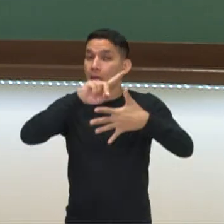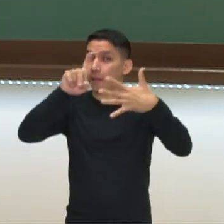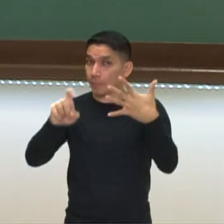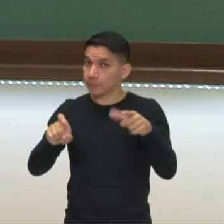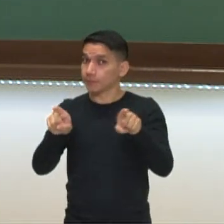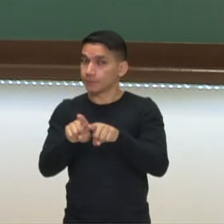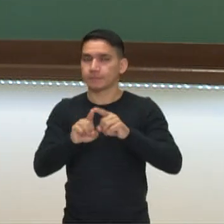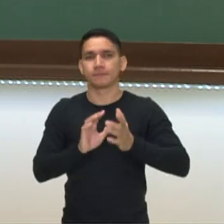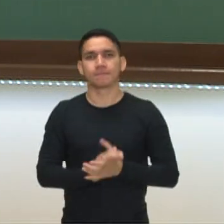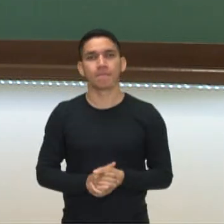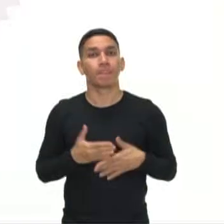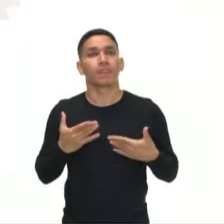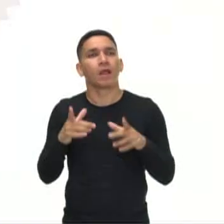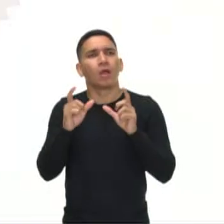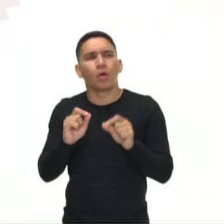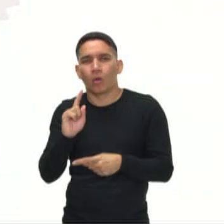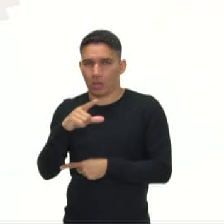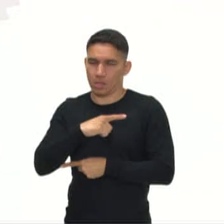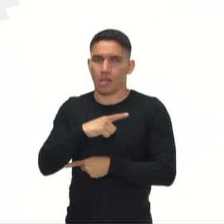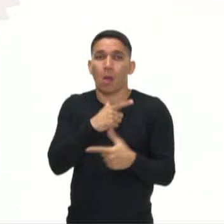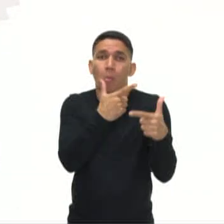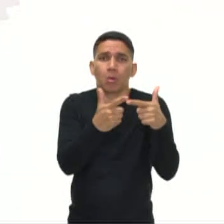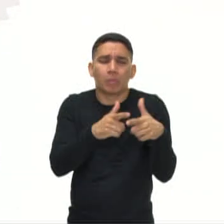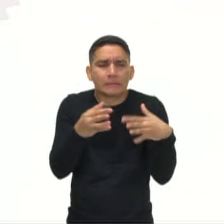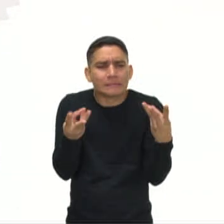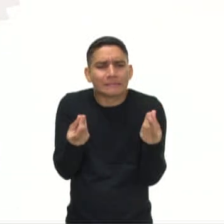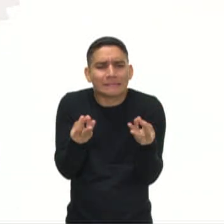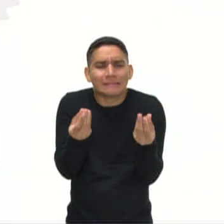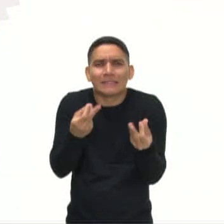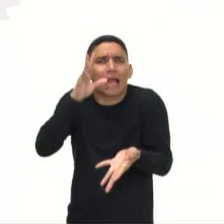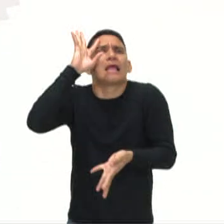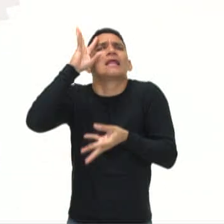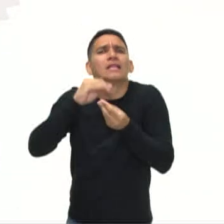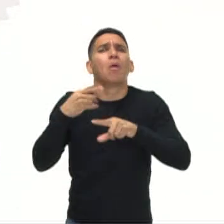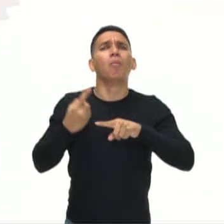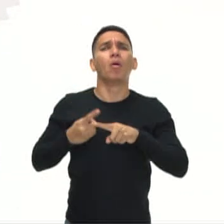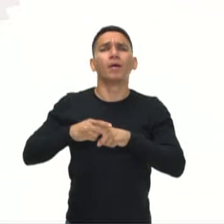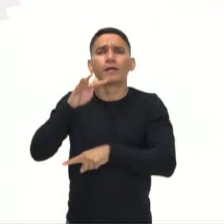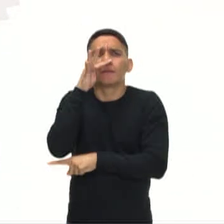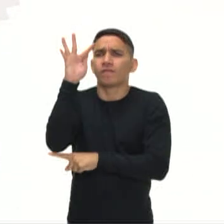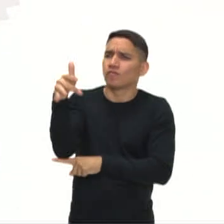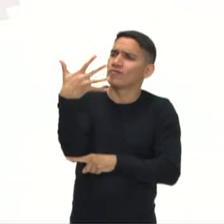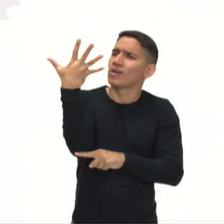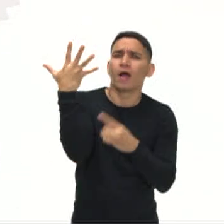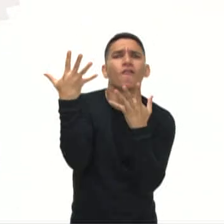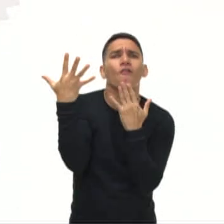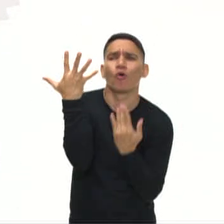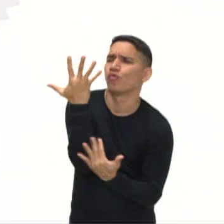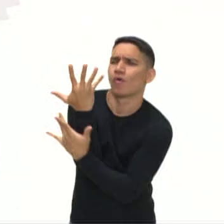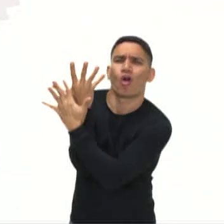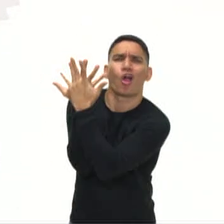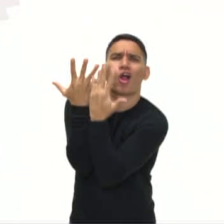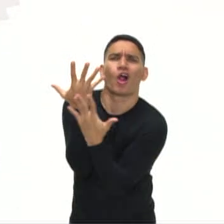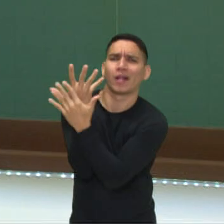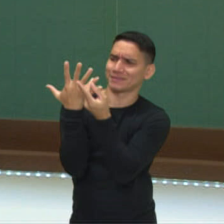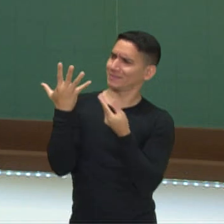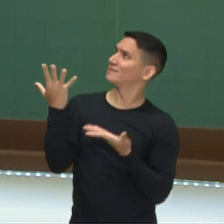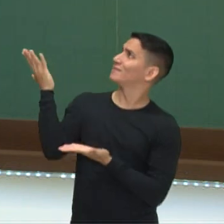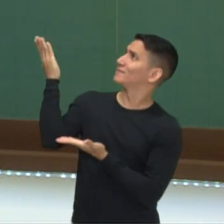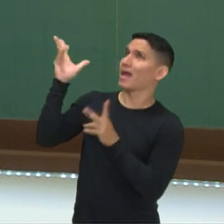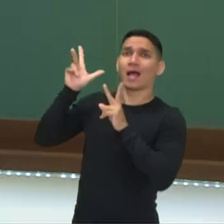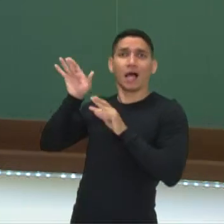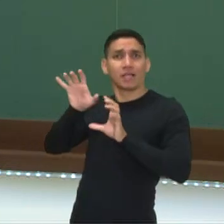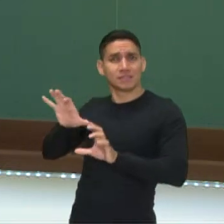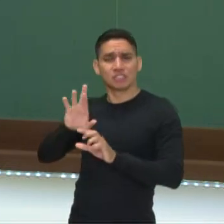hipótese. Então nós tínhamos um problema que era tentar entender o porquê que essa flor estava toda colorida com essas pétalas, cada uma